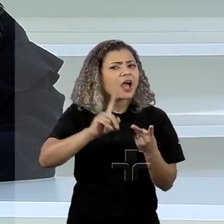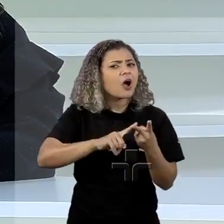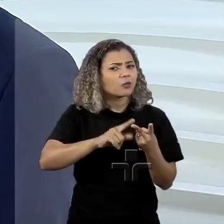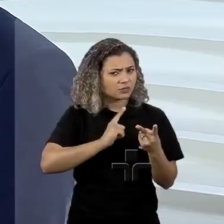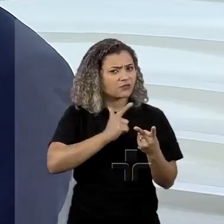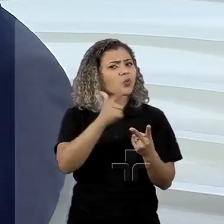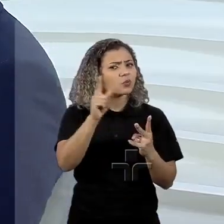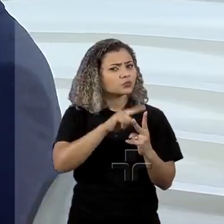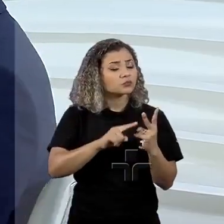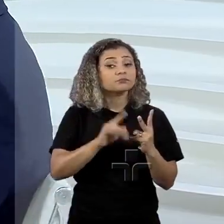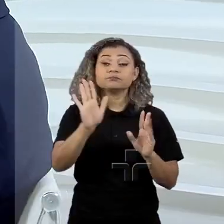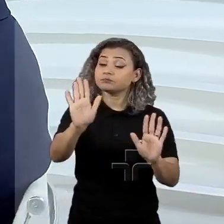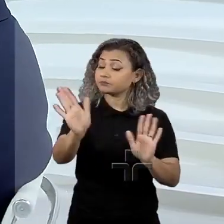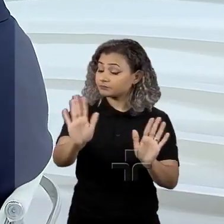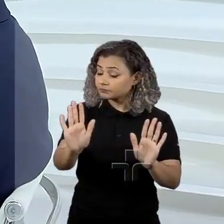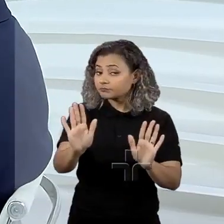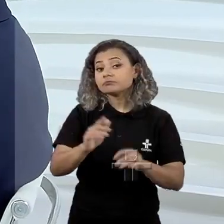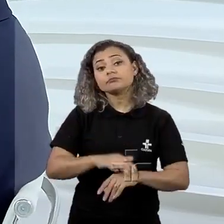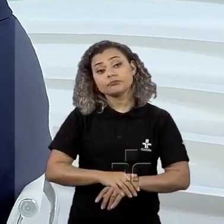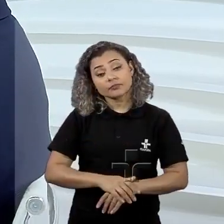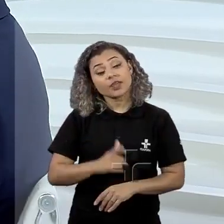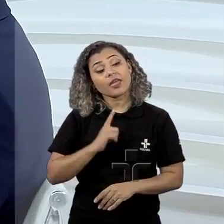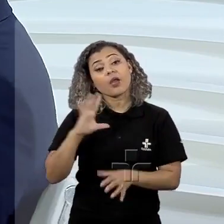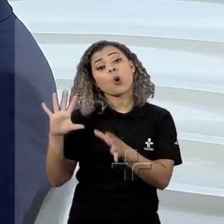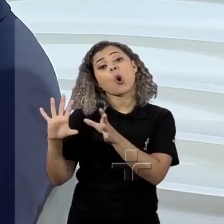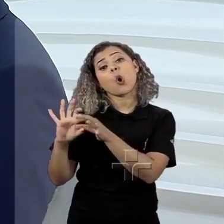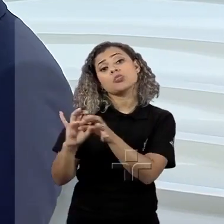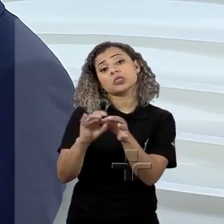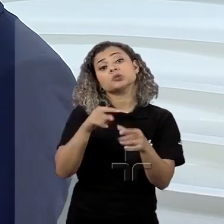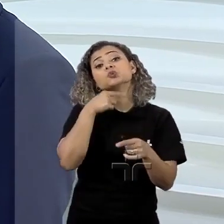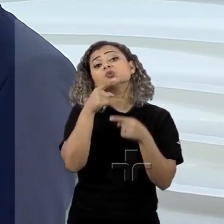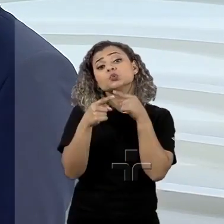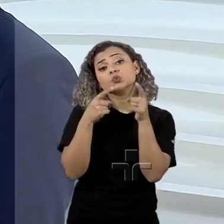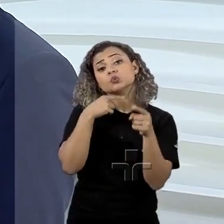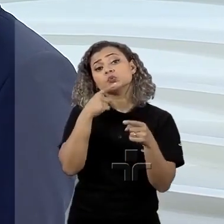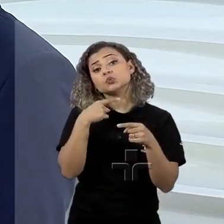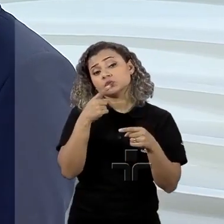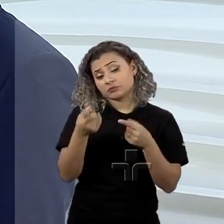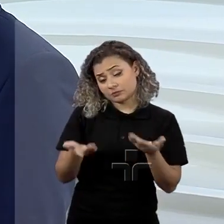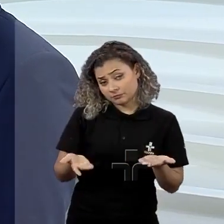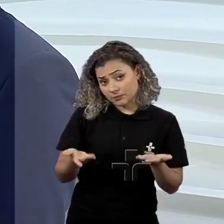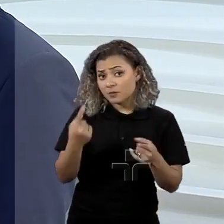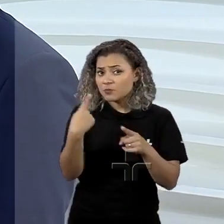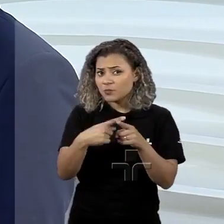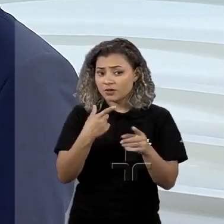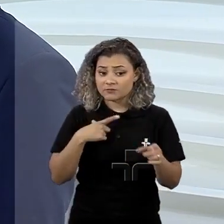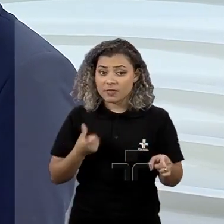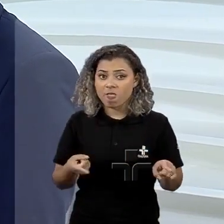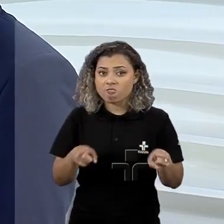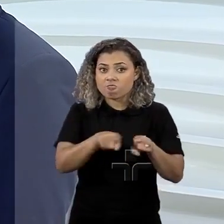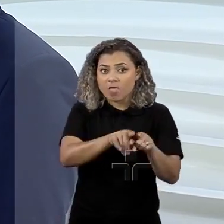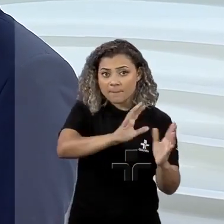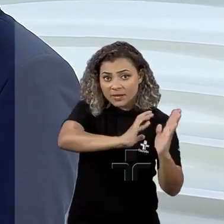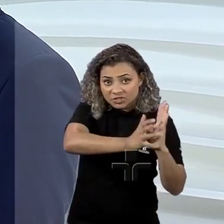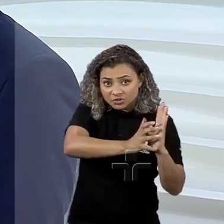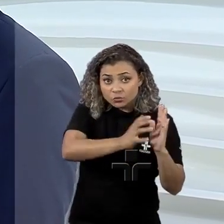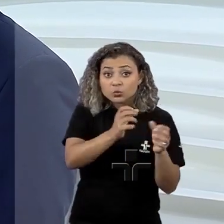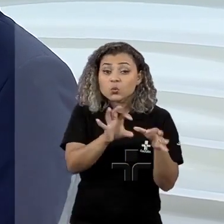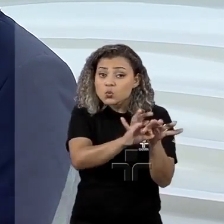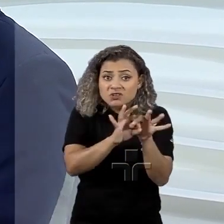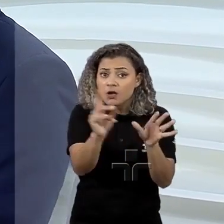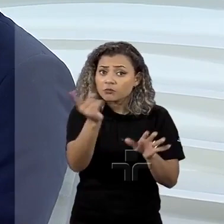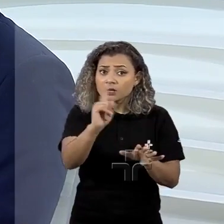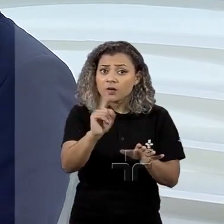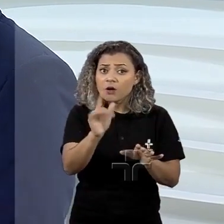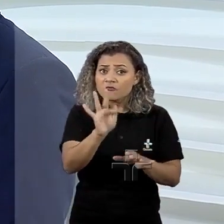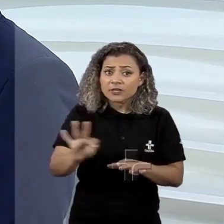mas aí é um contexto de dúvida, porque você se filia não é na União, você se filia